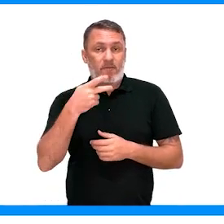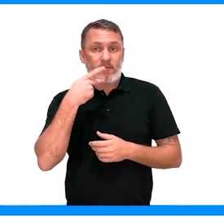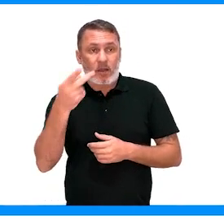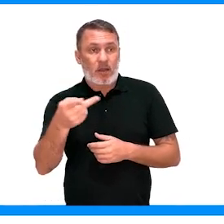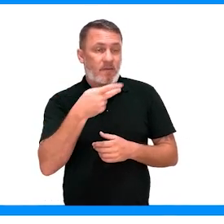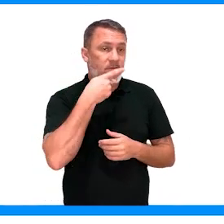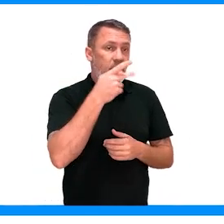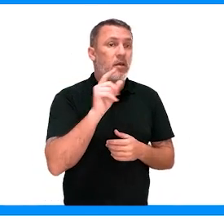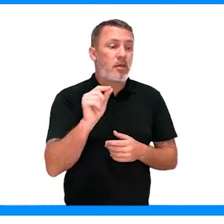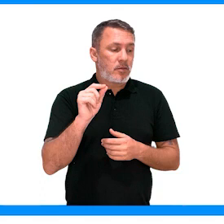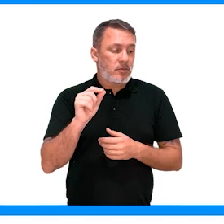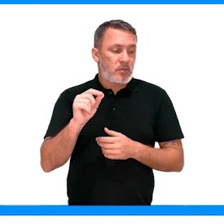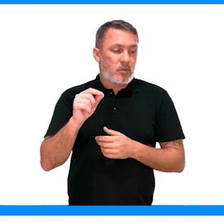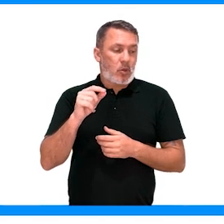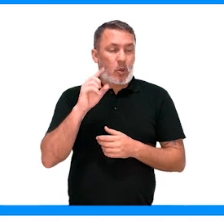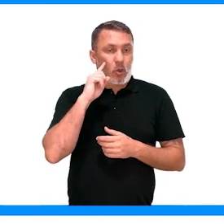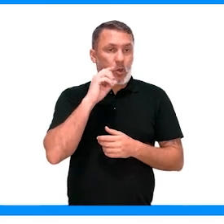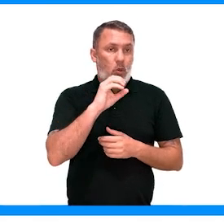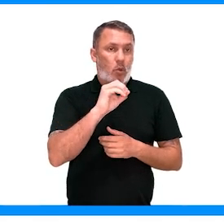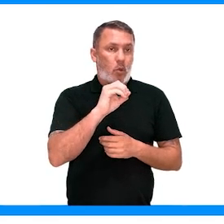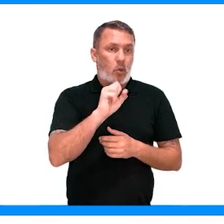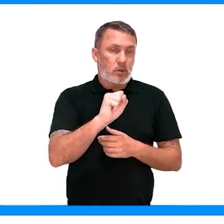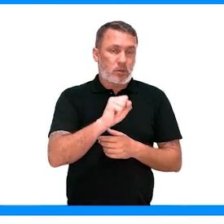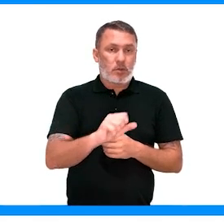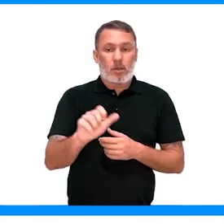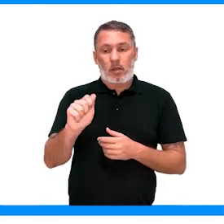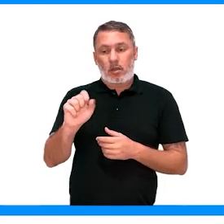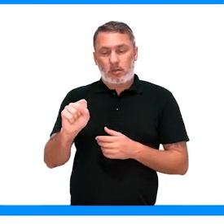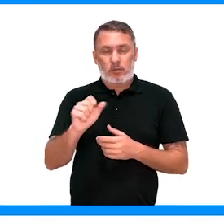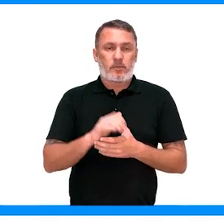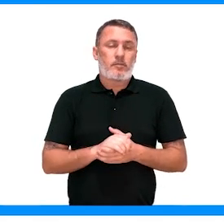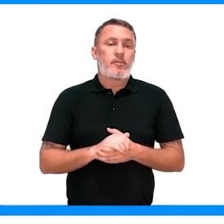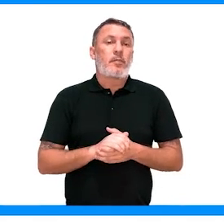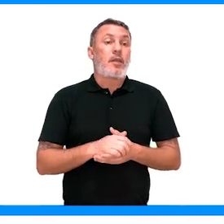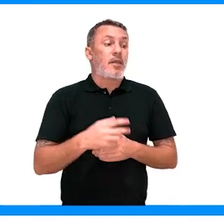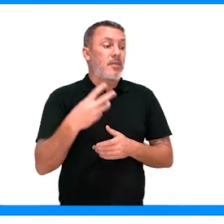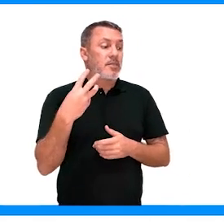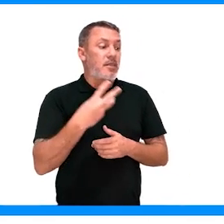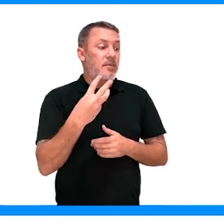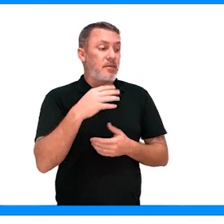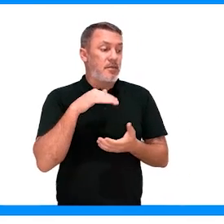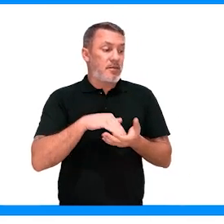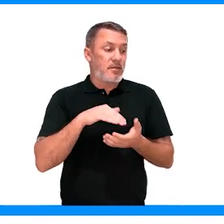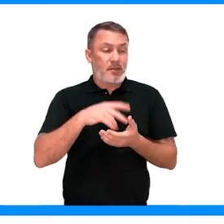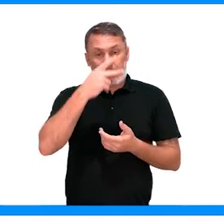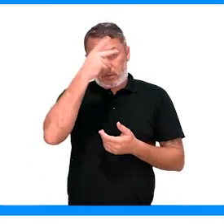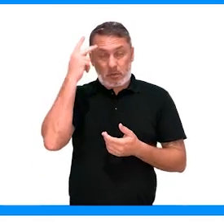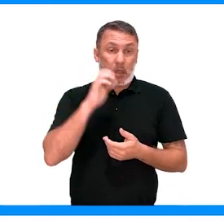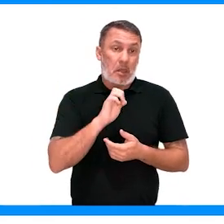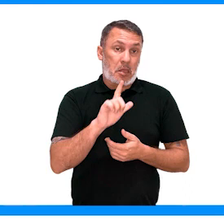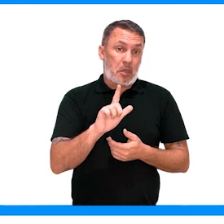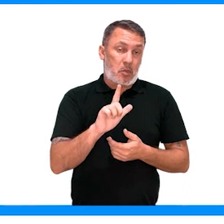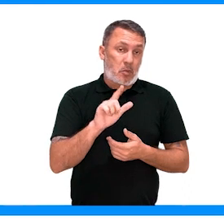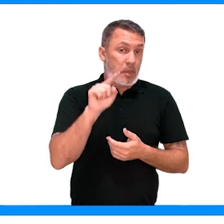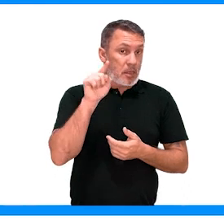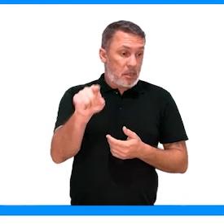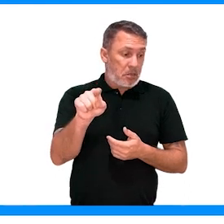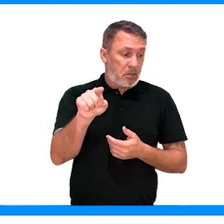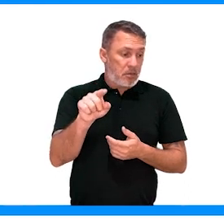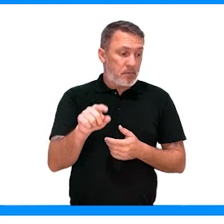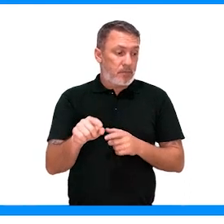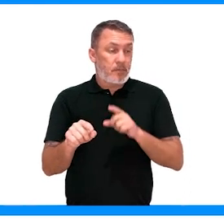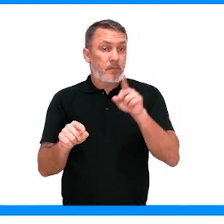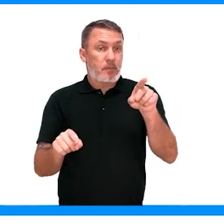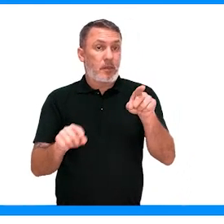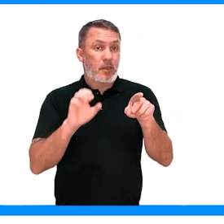falo. Feminino, vosotras, se eu estiver falando só com mulheres. Terceira pessoa, ele, ou ella,